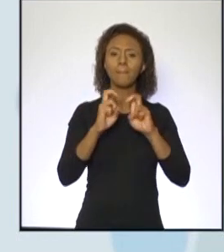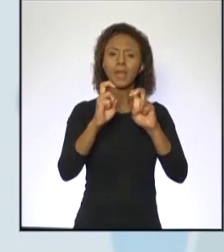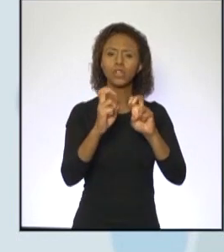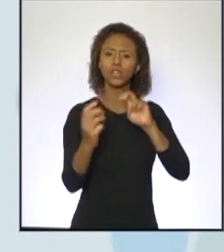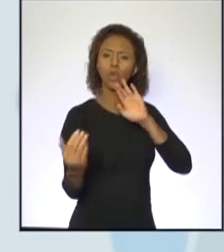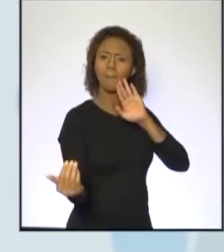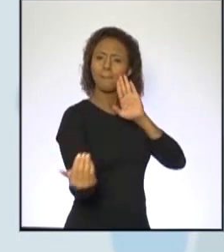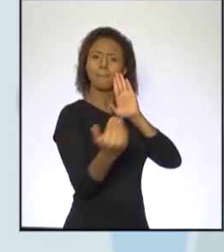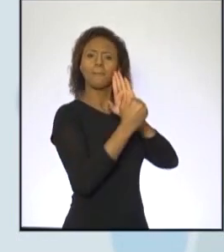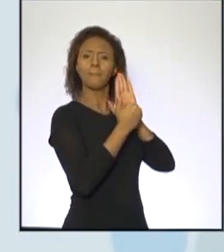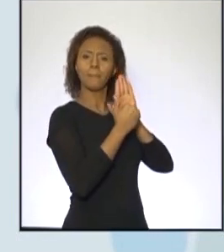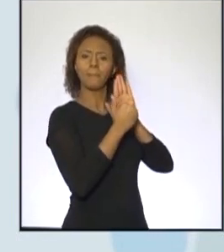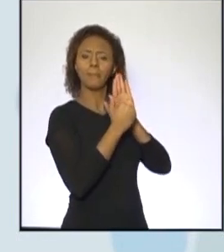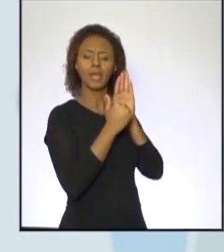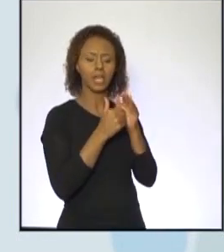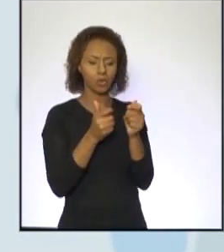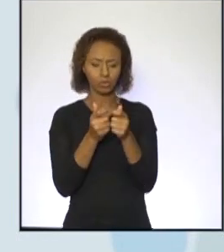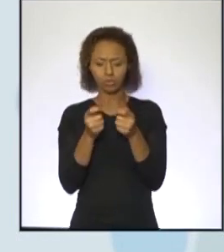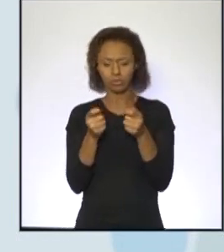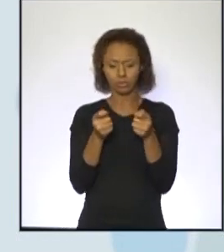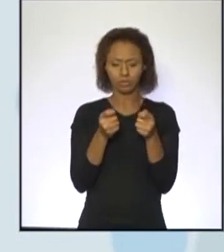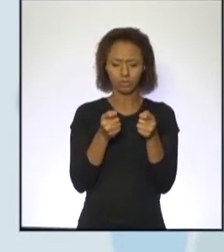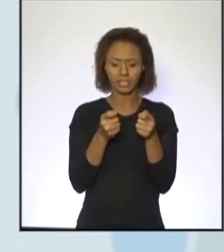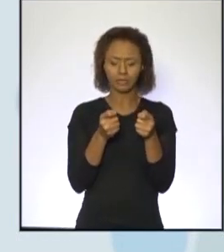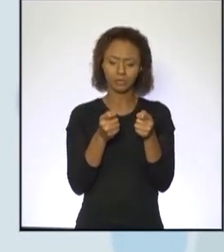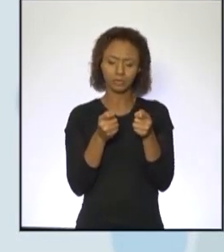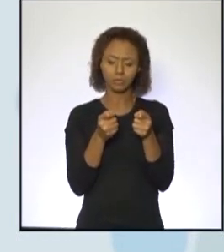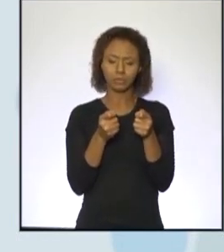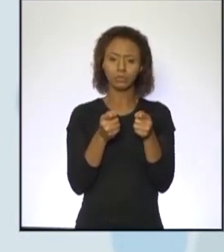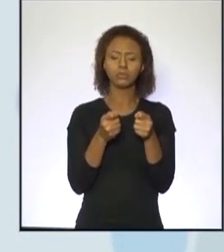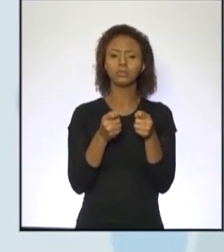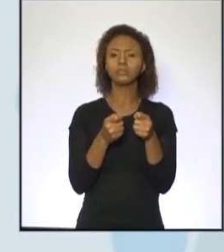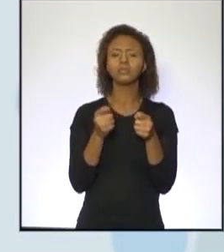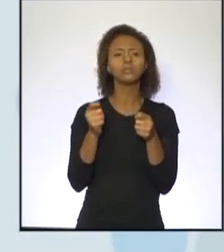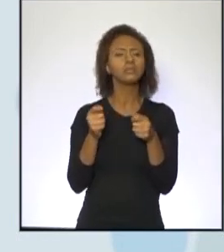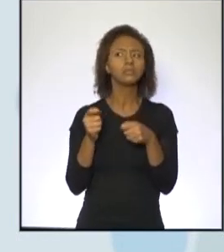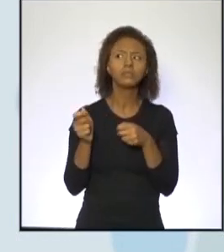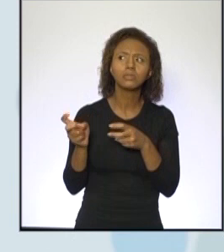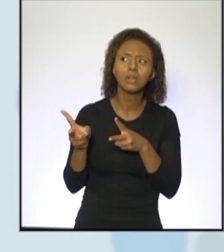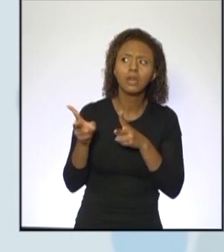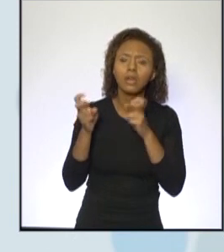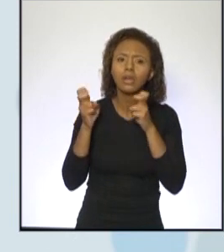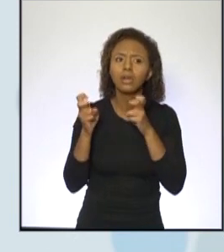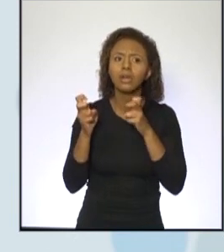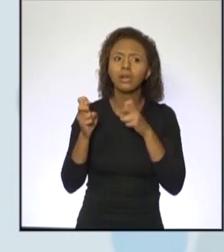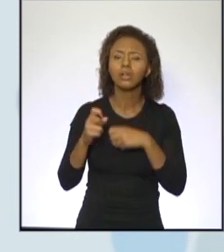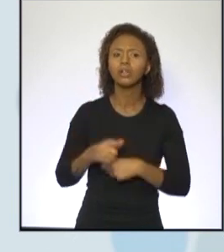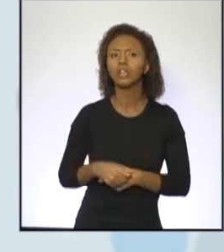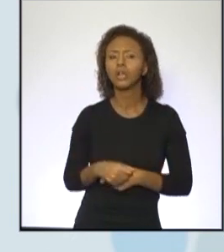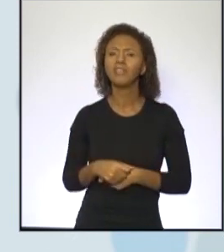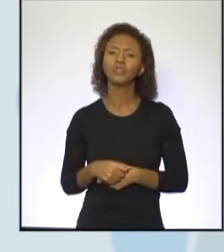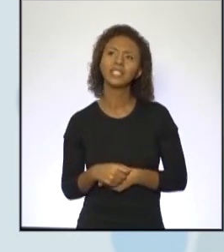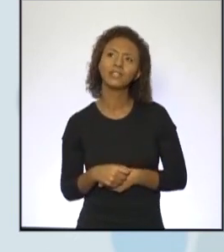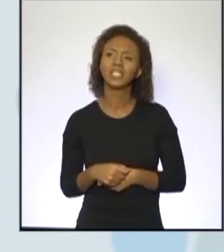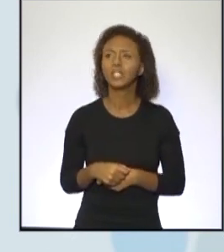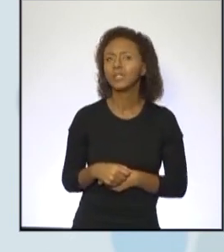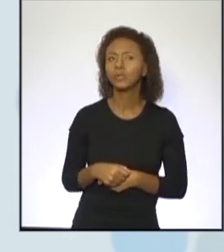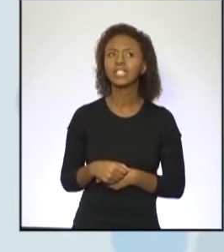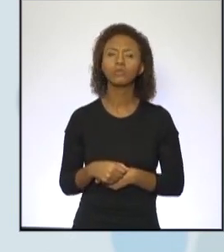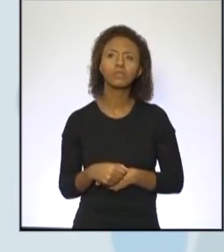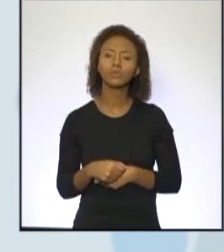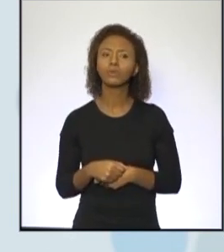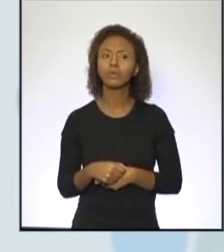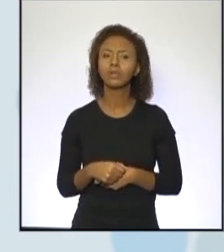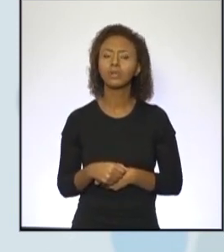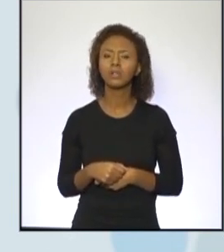dele, motivado pelo som proveniente de um aparelhinho branco e vermelho preso por uma alça no cano superior do trem.